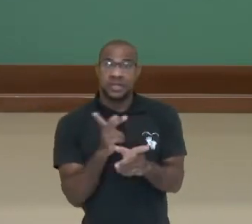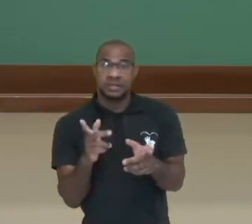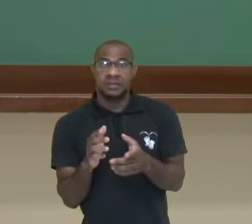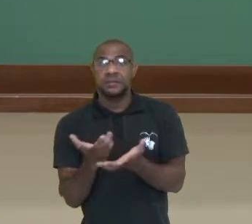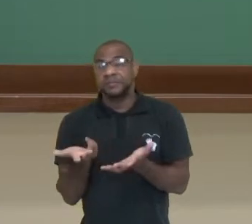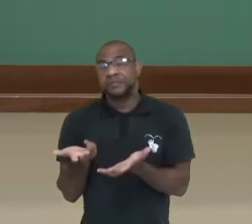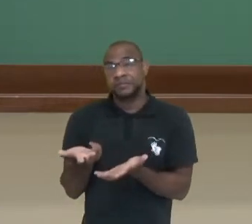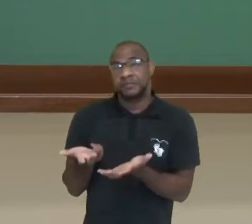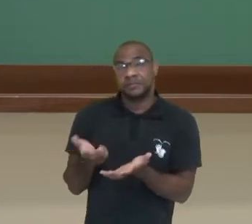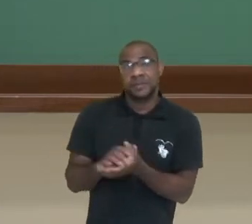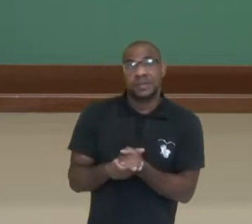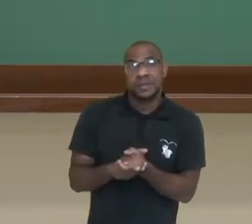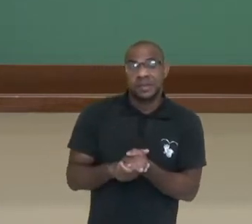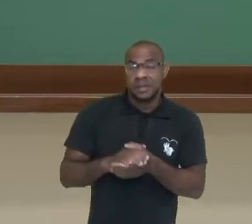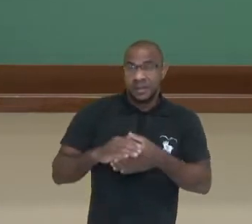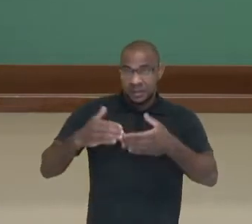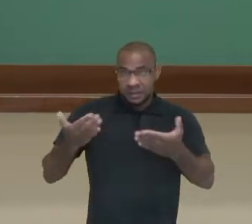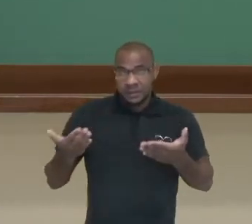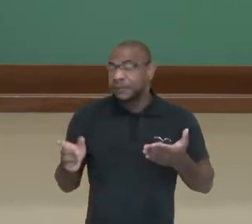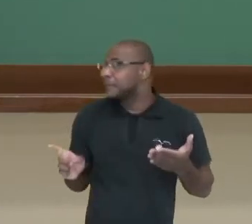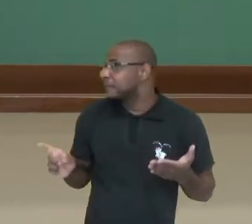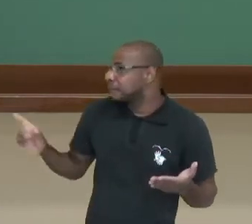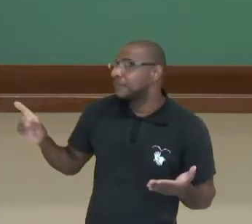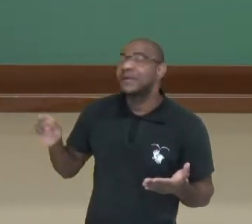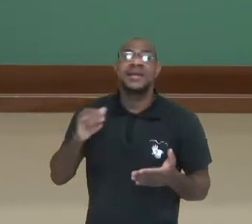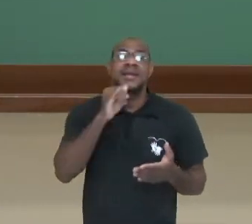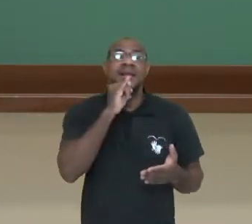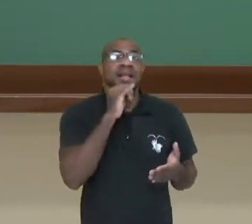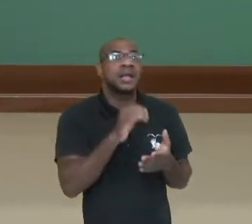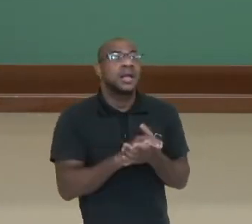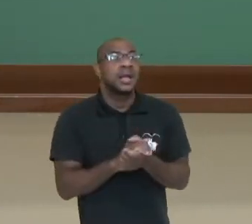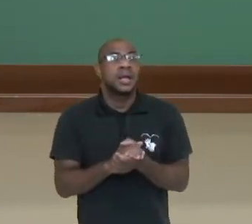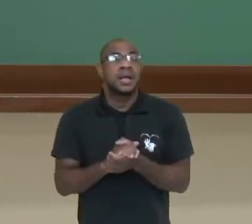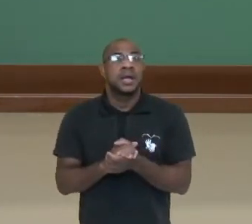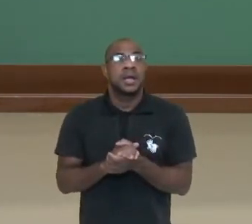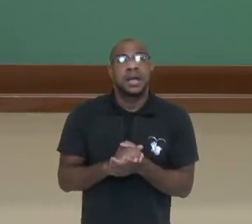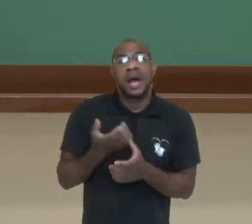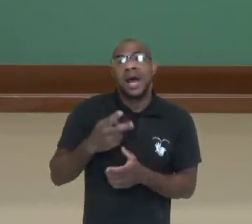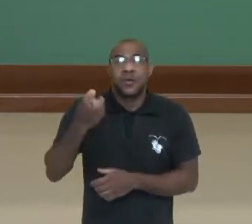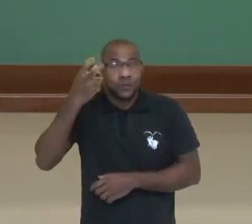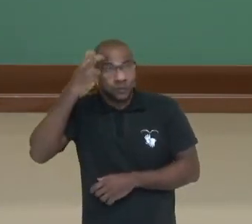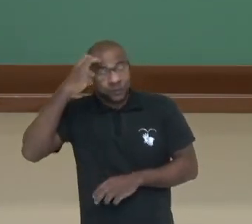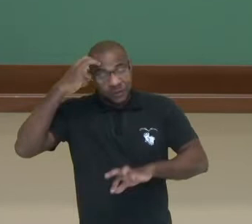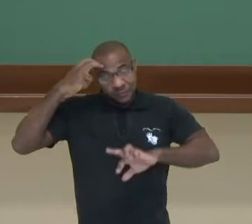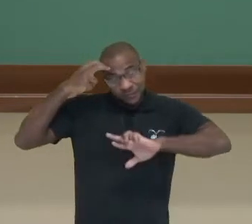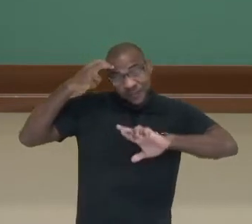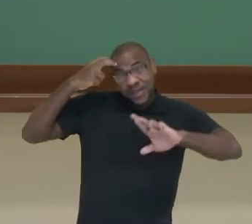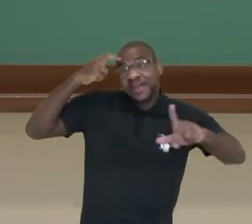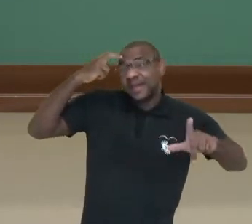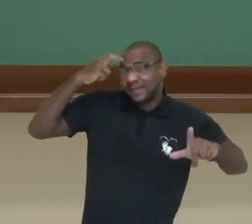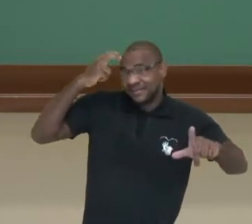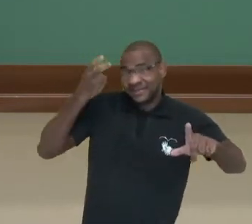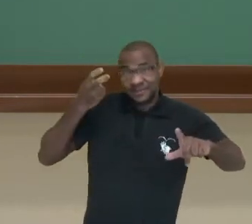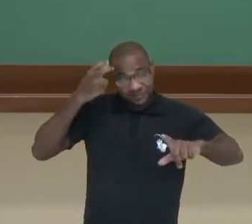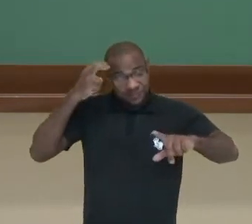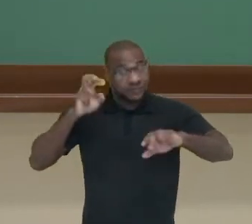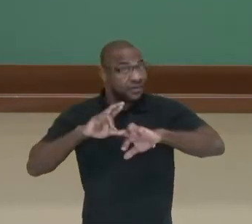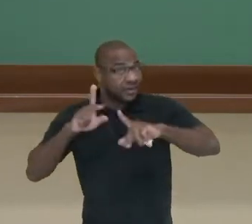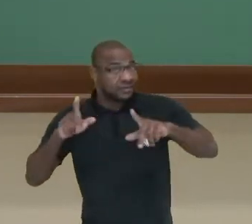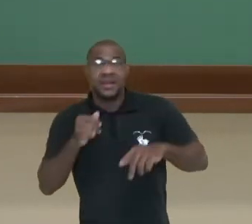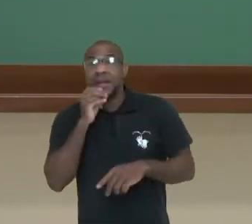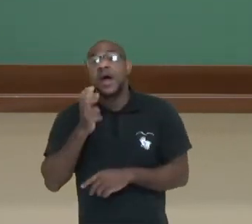cultura étnica, ok? Como, por exemplo, a cultura africana, a cultura indiana, a